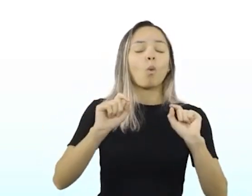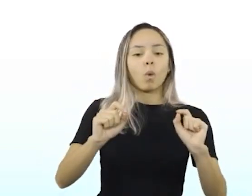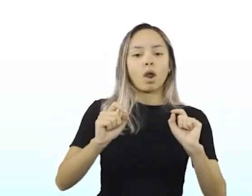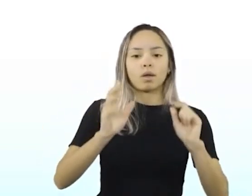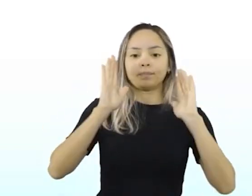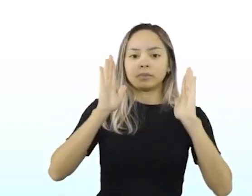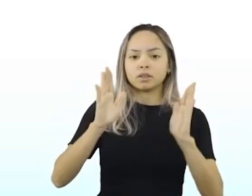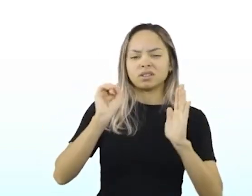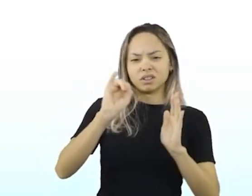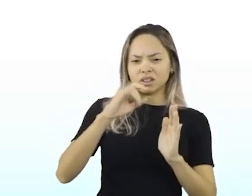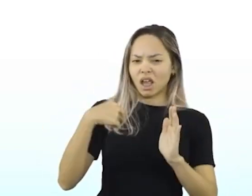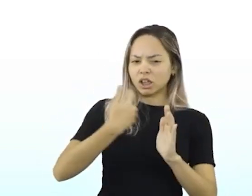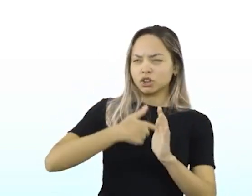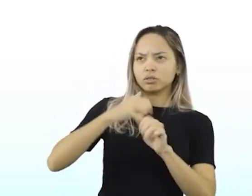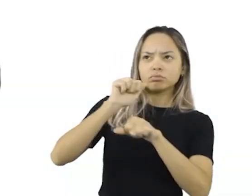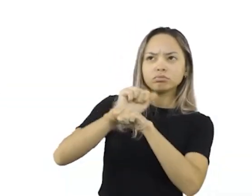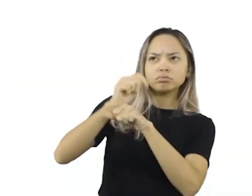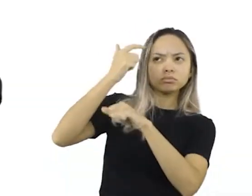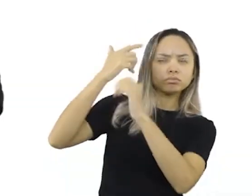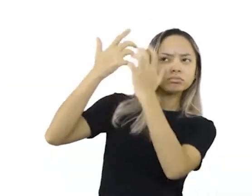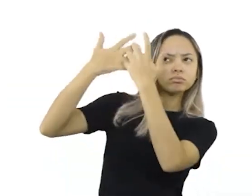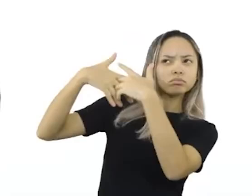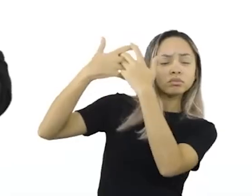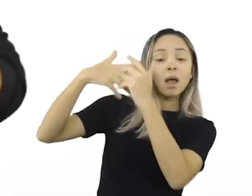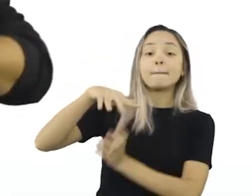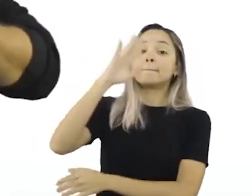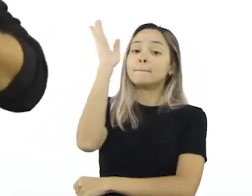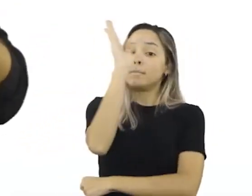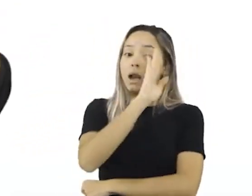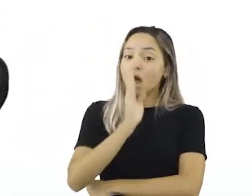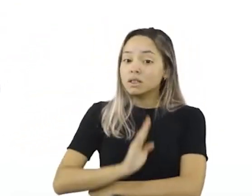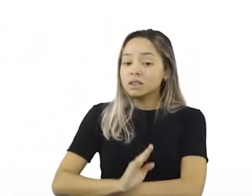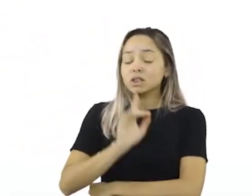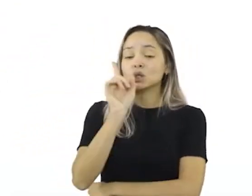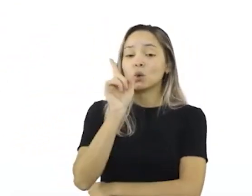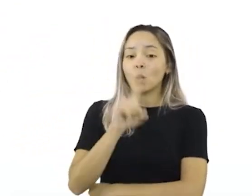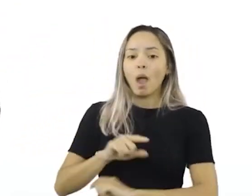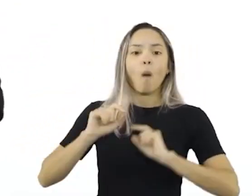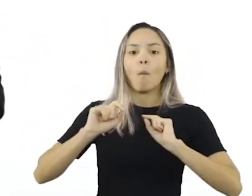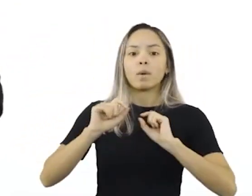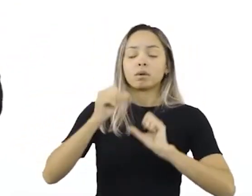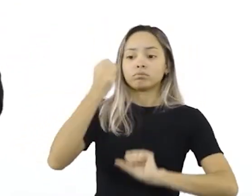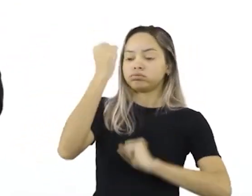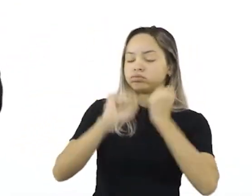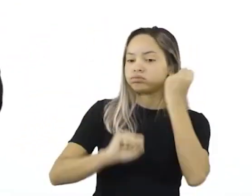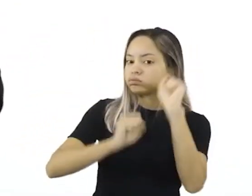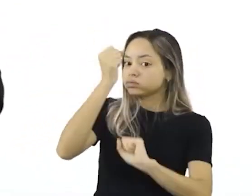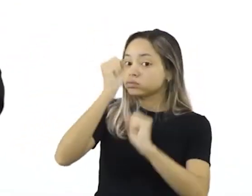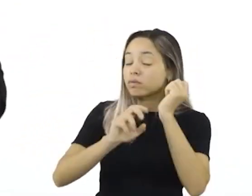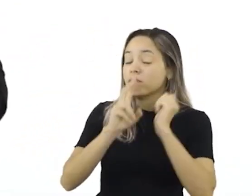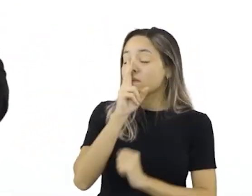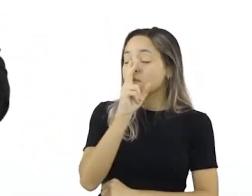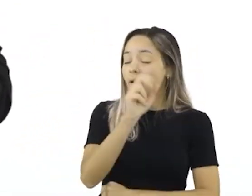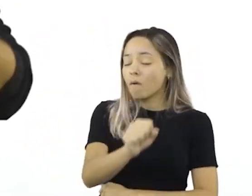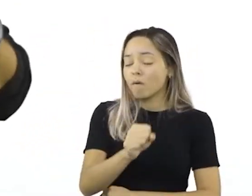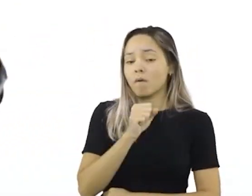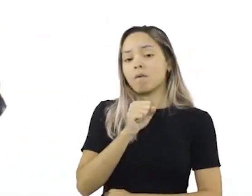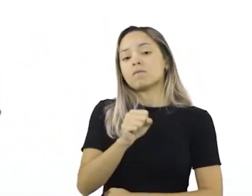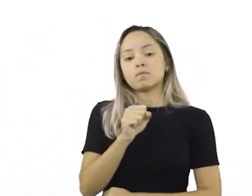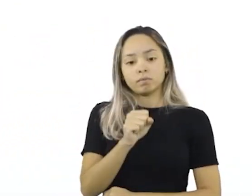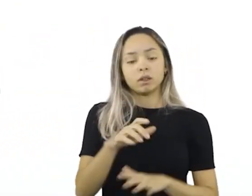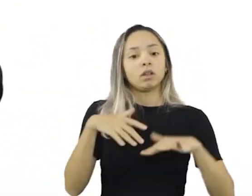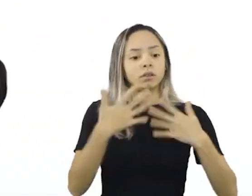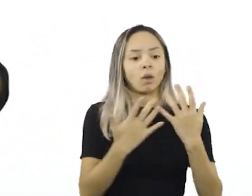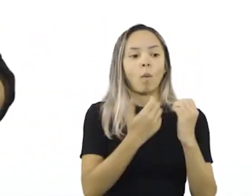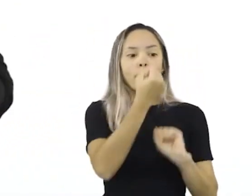se a gente parar para pensar, na década de 40 o Brasil já era um país bem mais industrializado, as indústrias